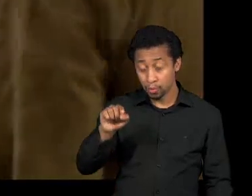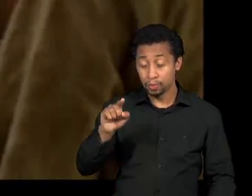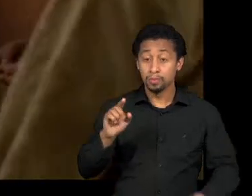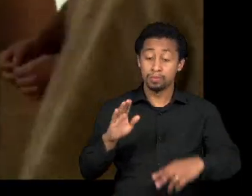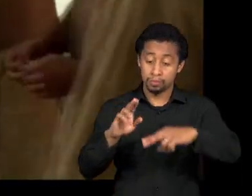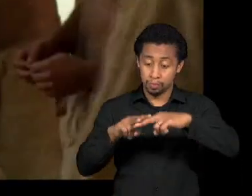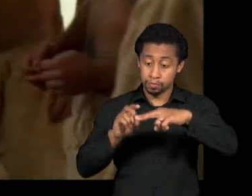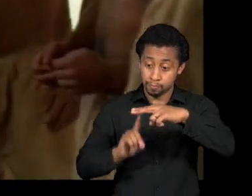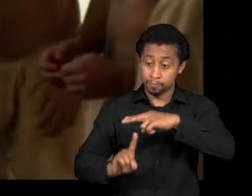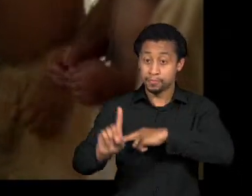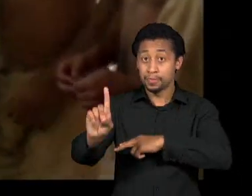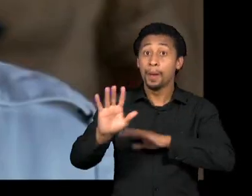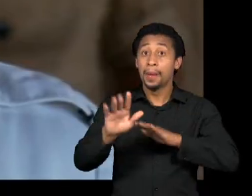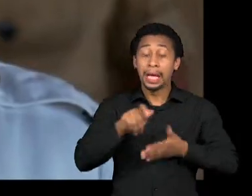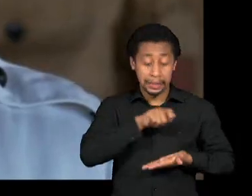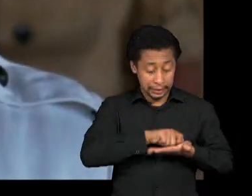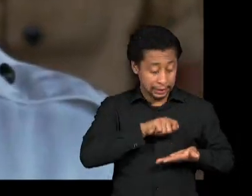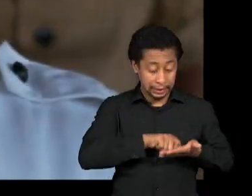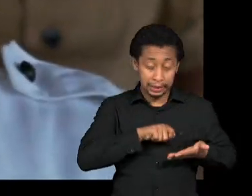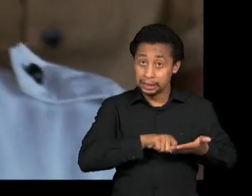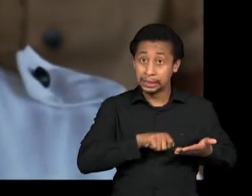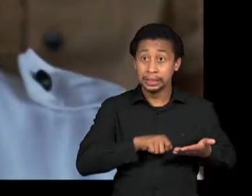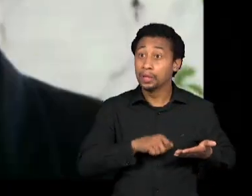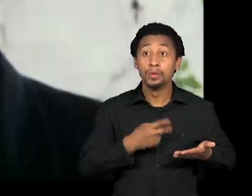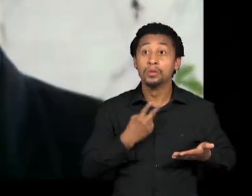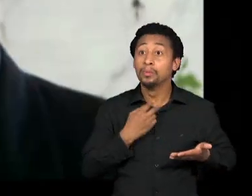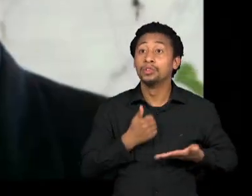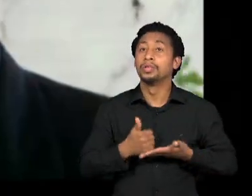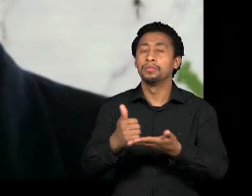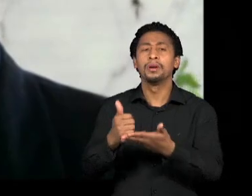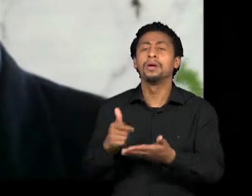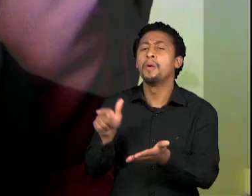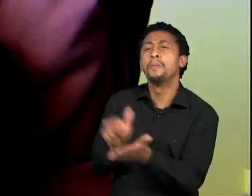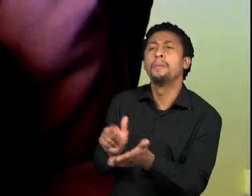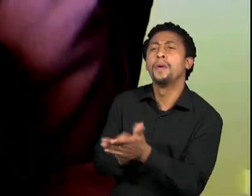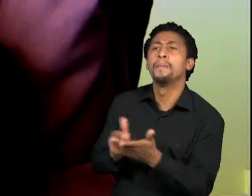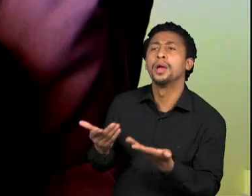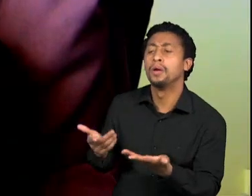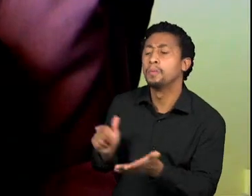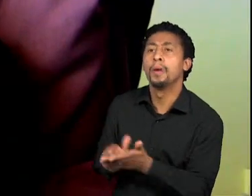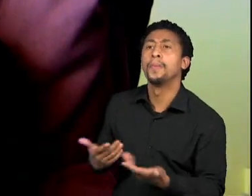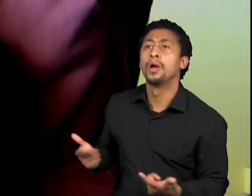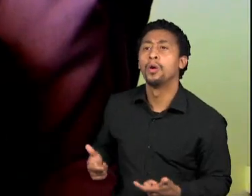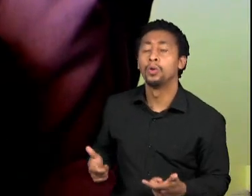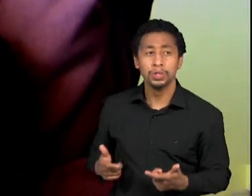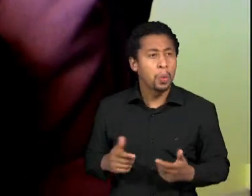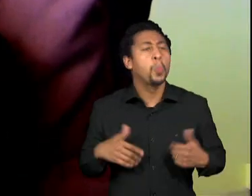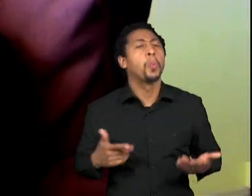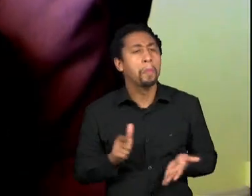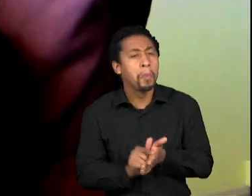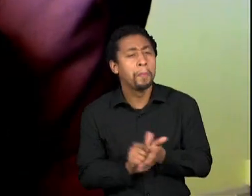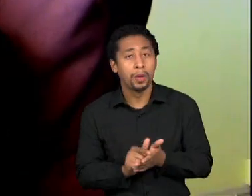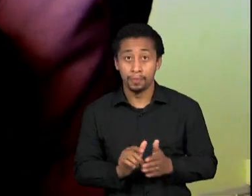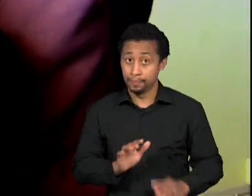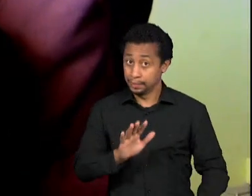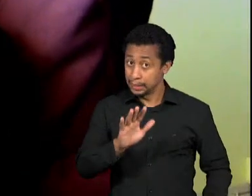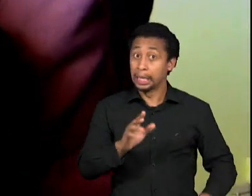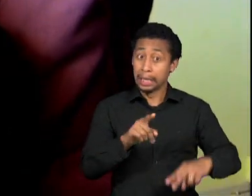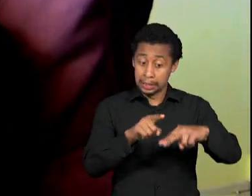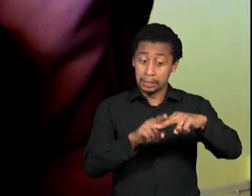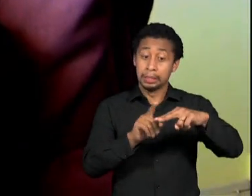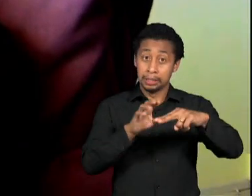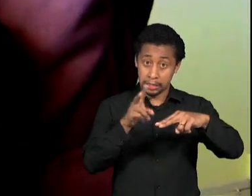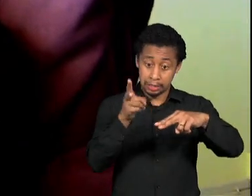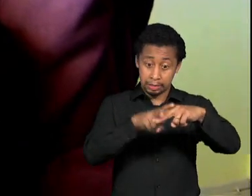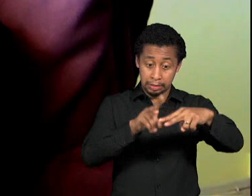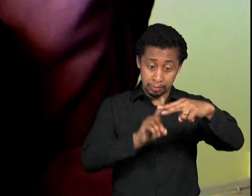o seu manuscrito. Onde estão os papéis que estavam aqui dentro? Qual o papel? Então, na saída, ele vai distribuindo